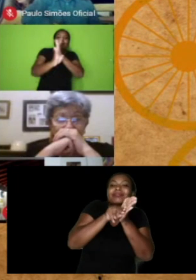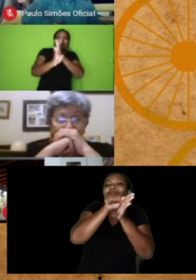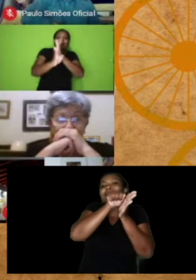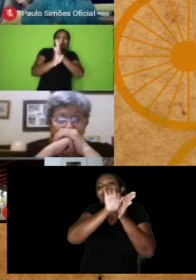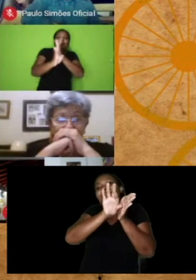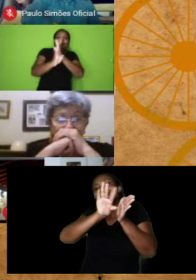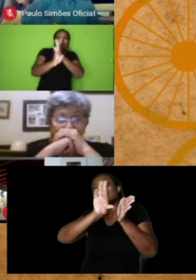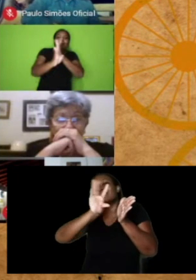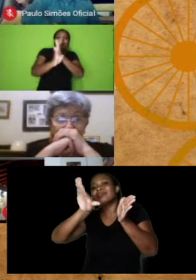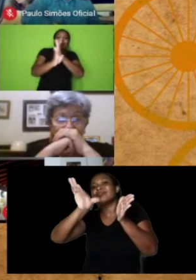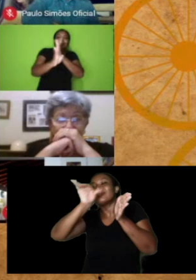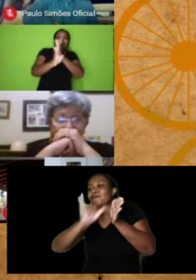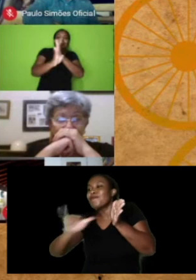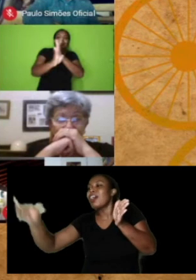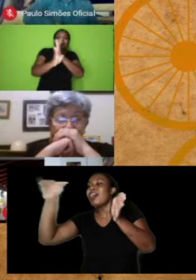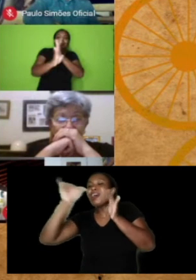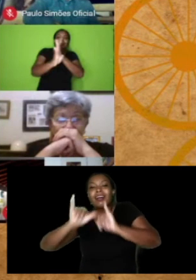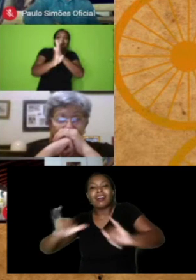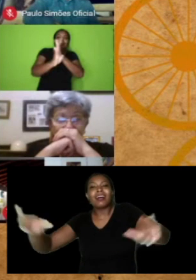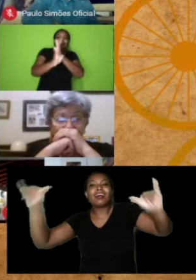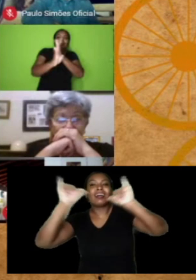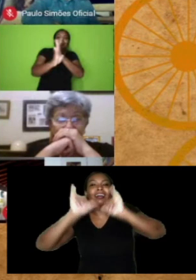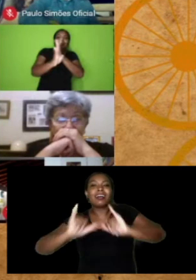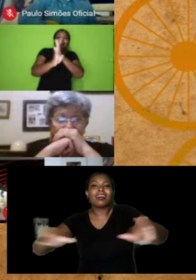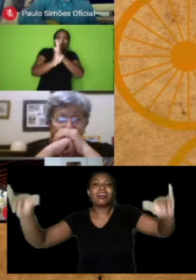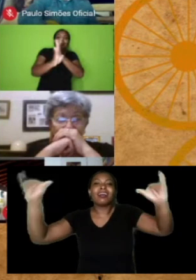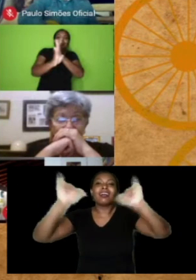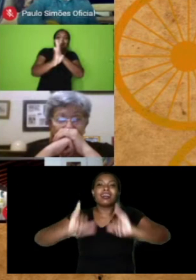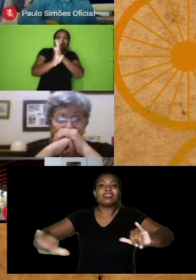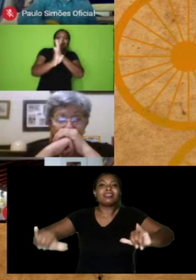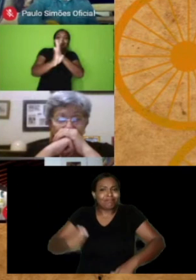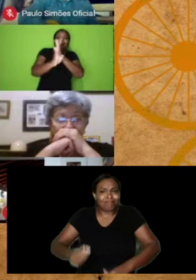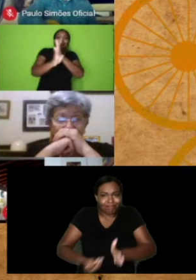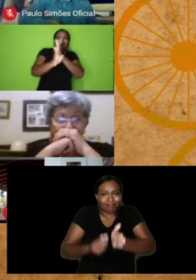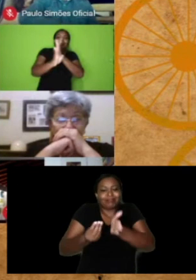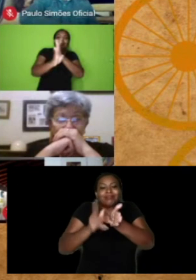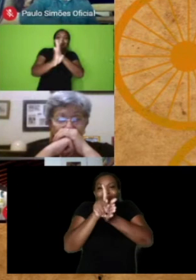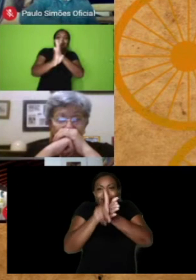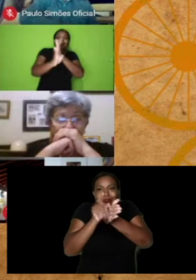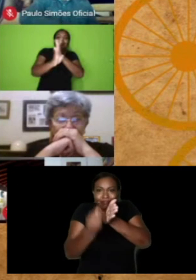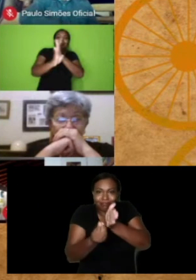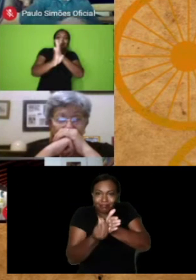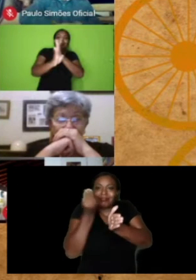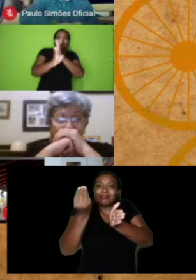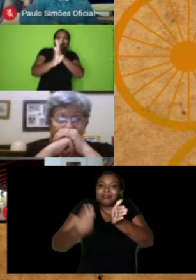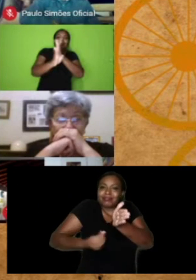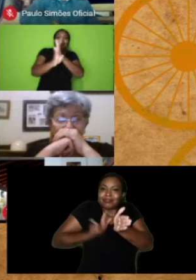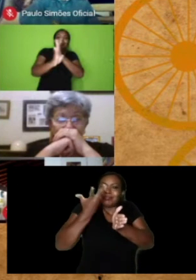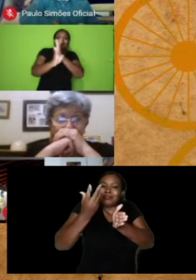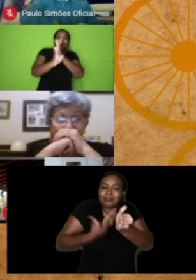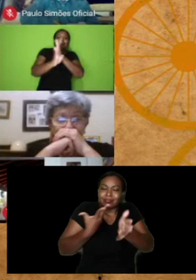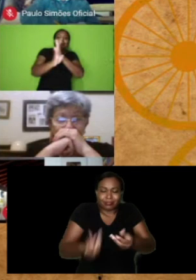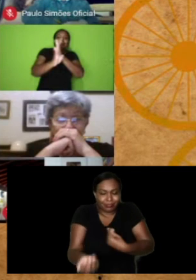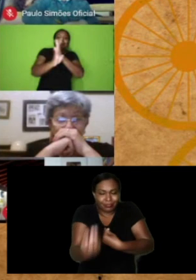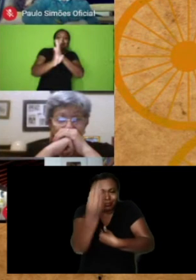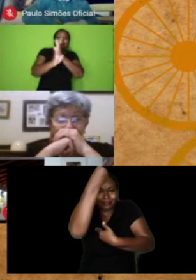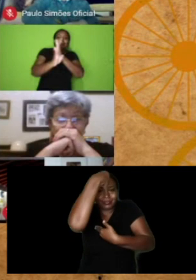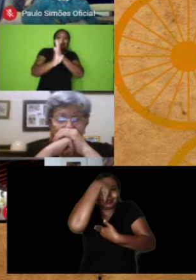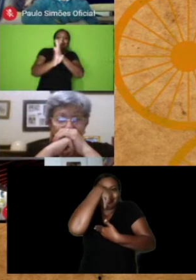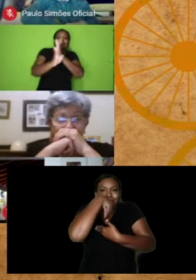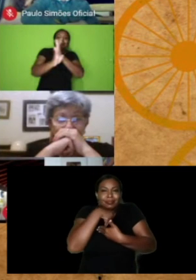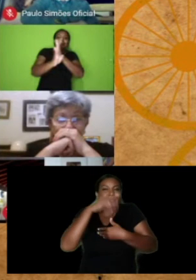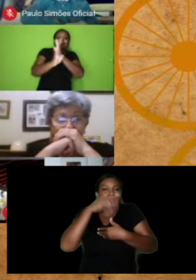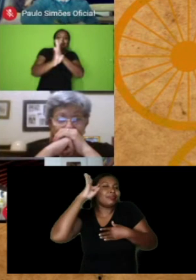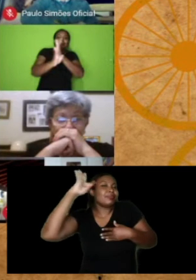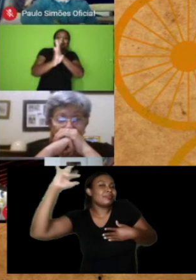descemos e anunciamos aos demais que ele está vivo. Permanece em cada um de nós por meio